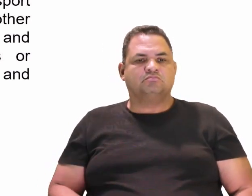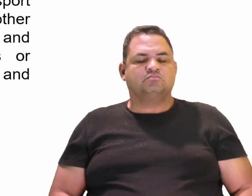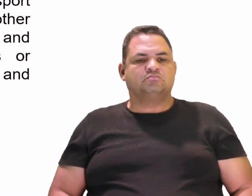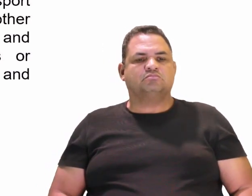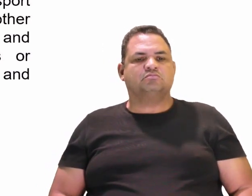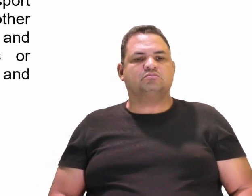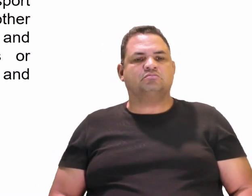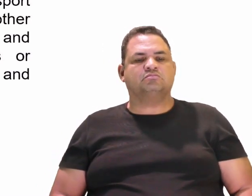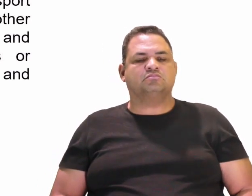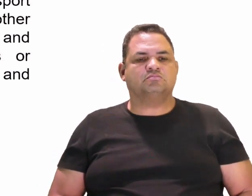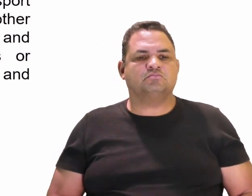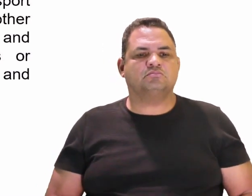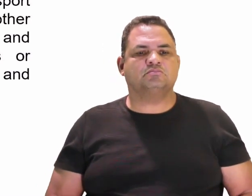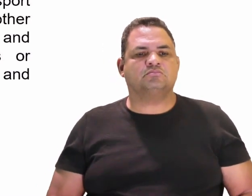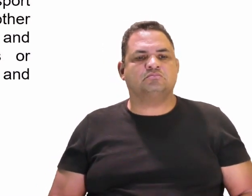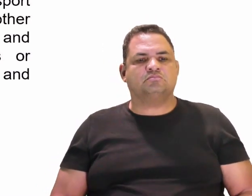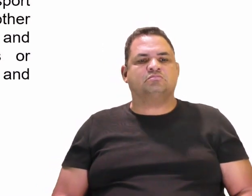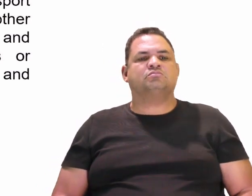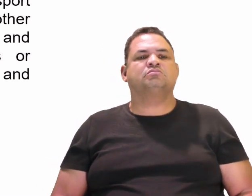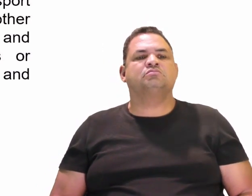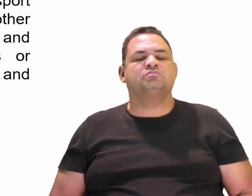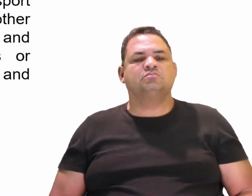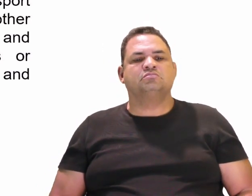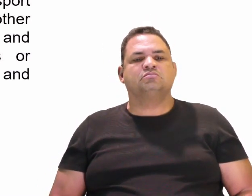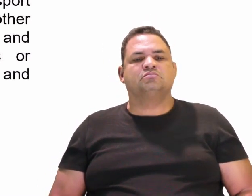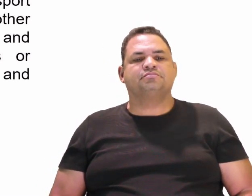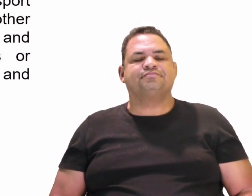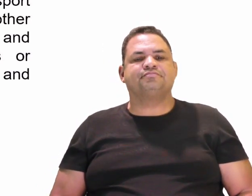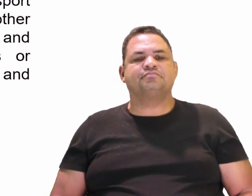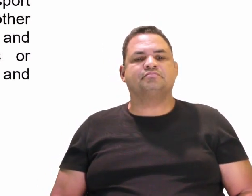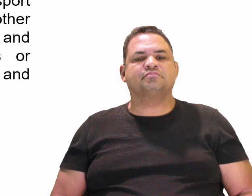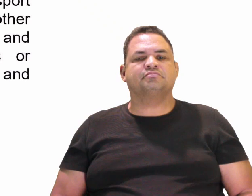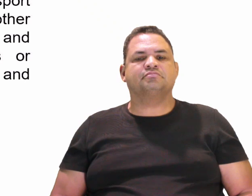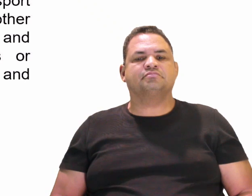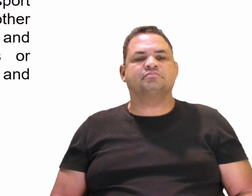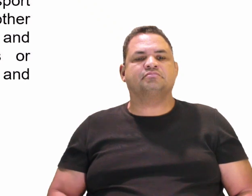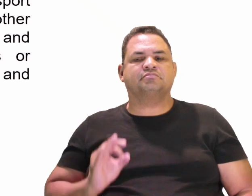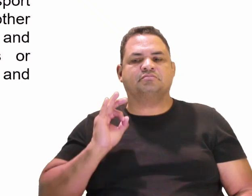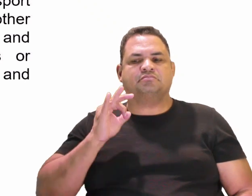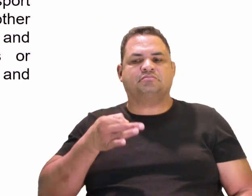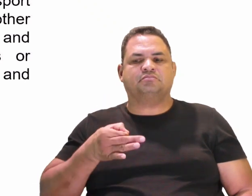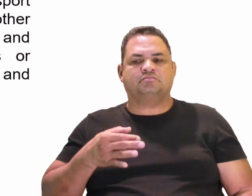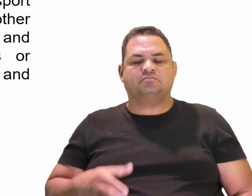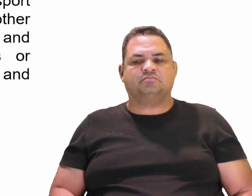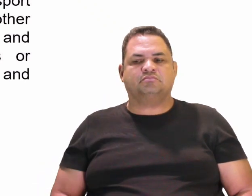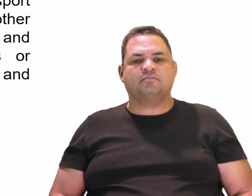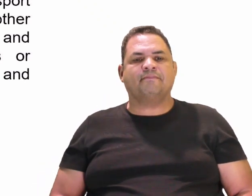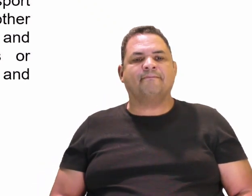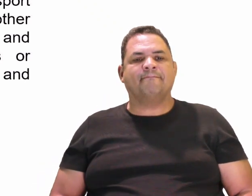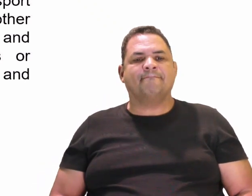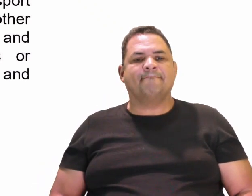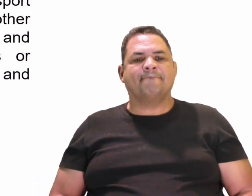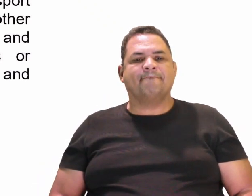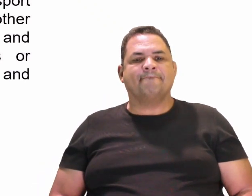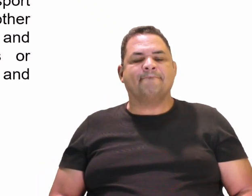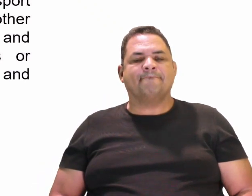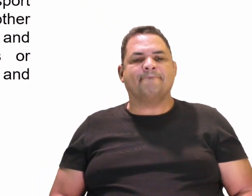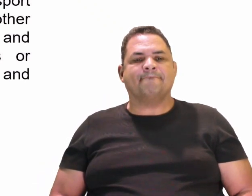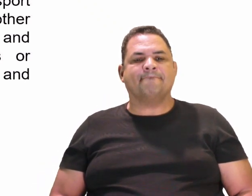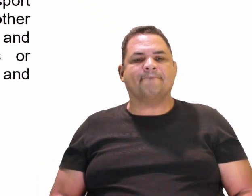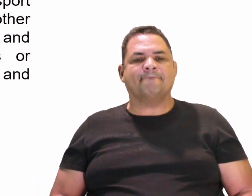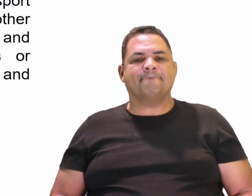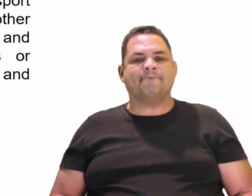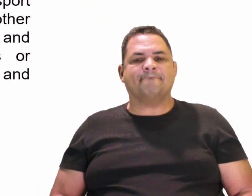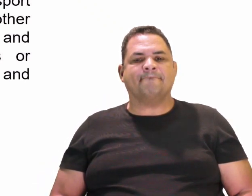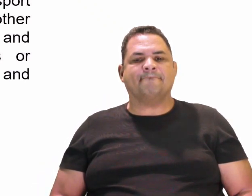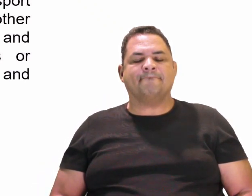tem educação física na escola até a idade de 16 anos, certo? The